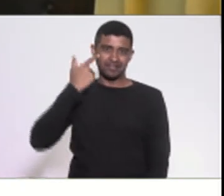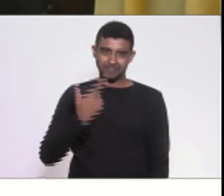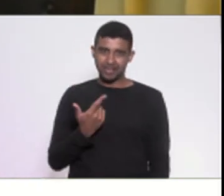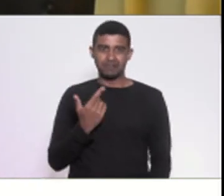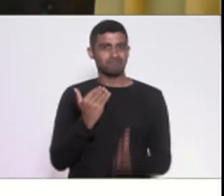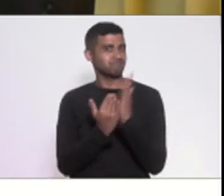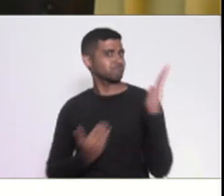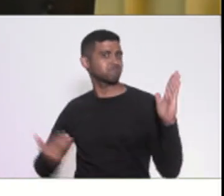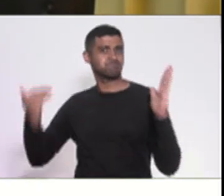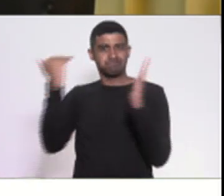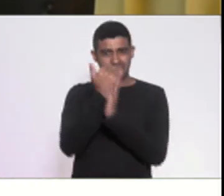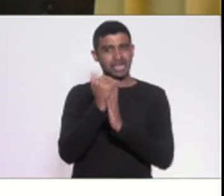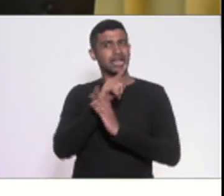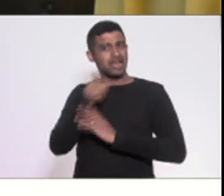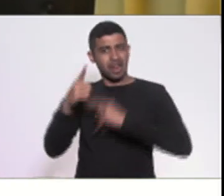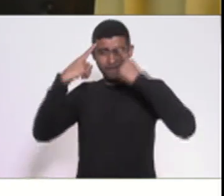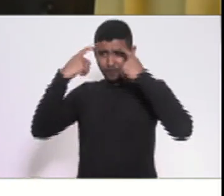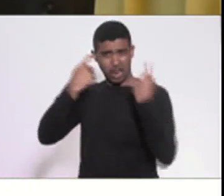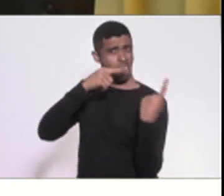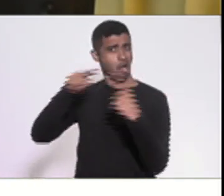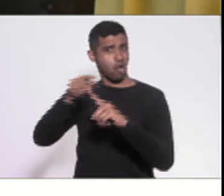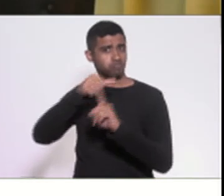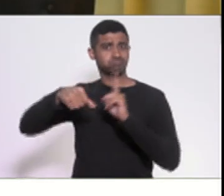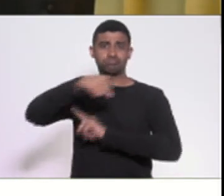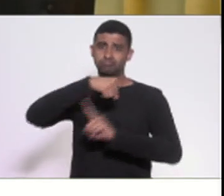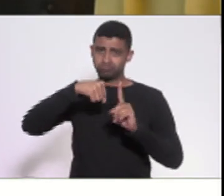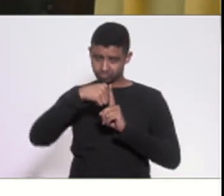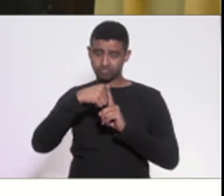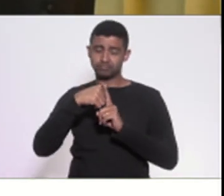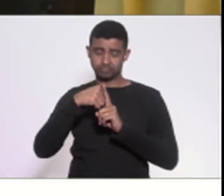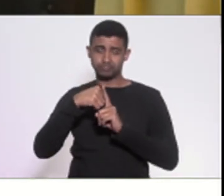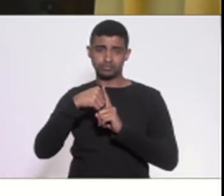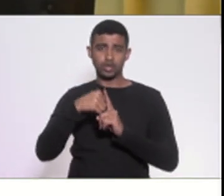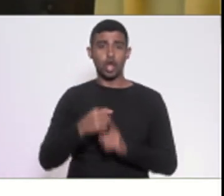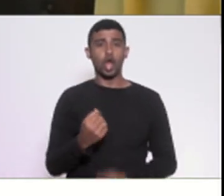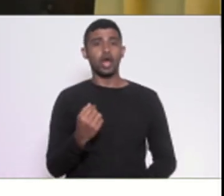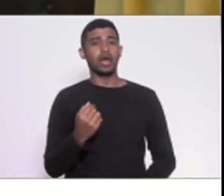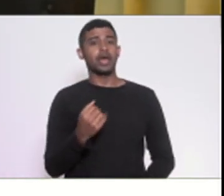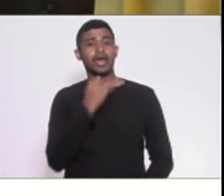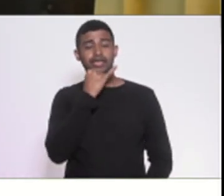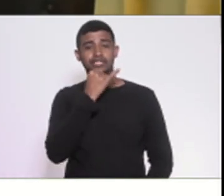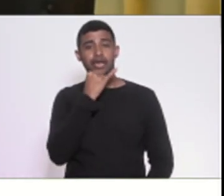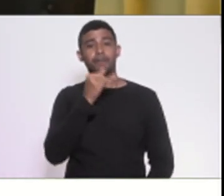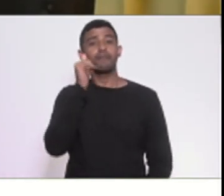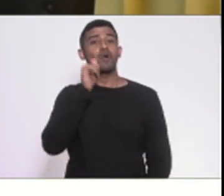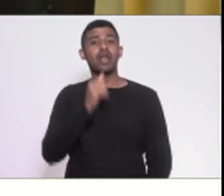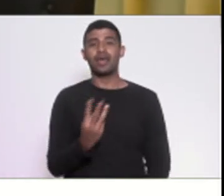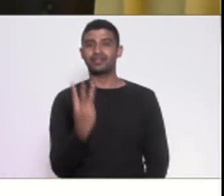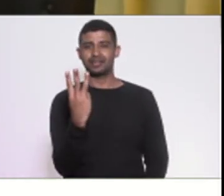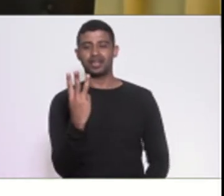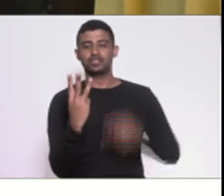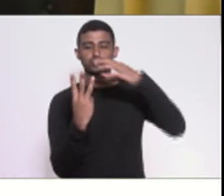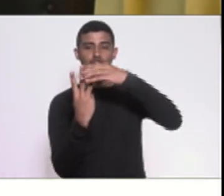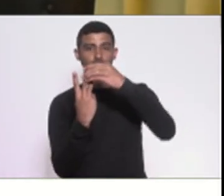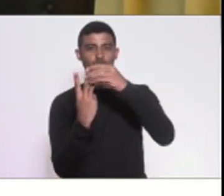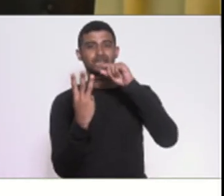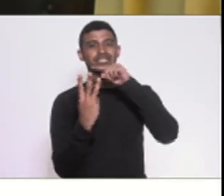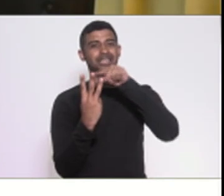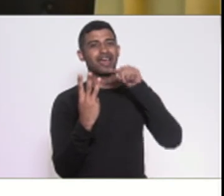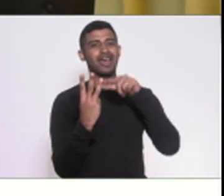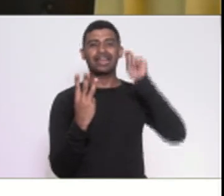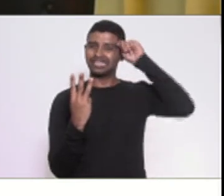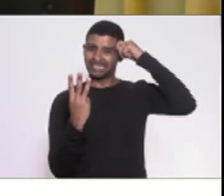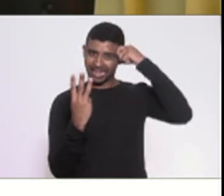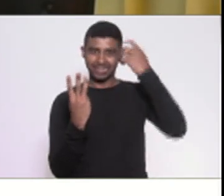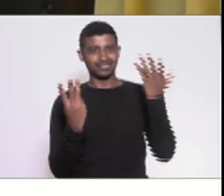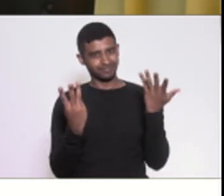agrava a vulnerabilidade para a violência letal. 2 a cada 3 mulheres assassinadas são negras, um dado muito importante